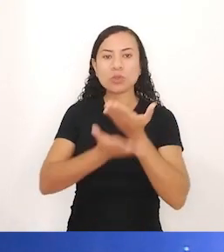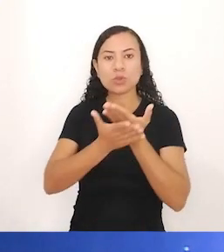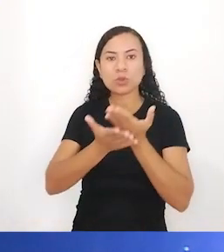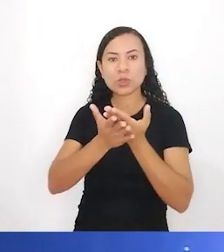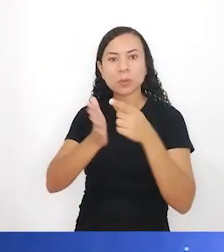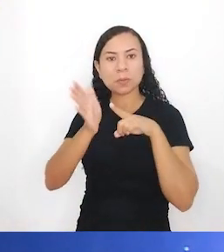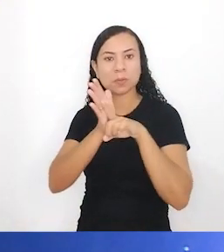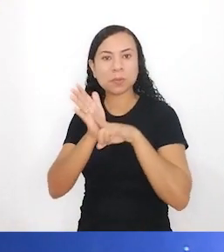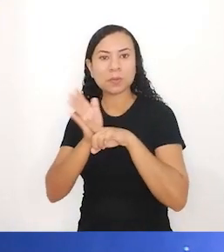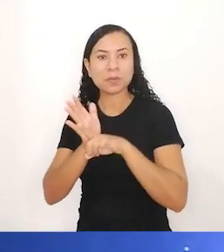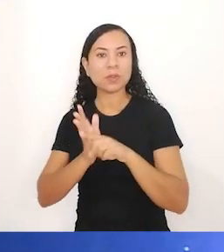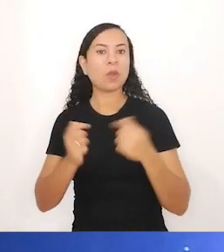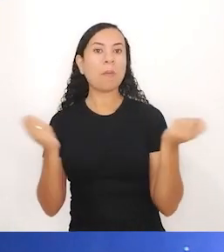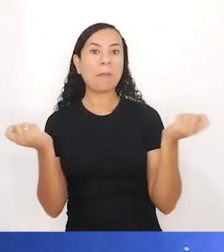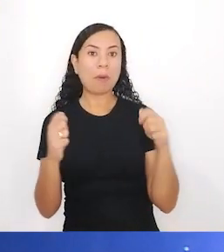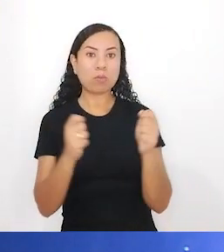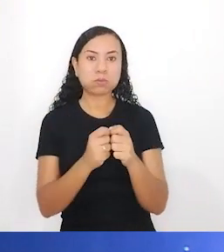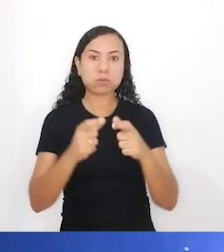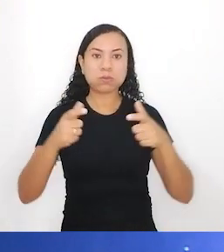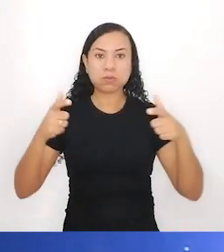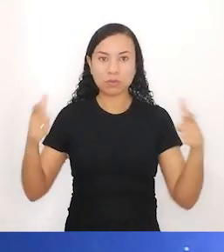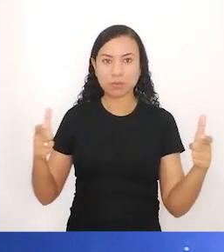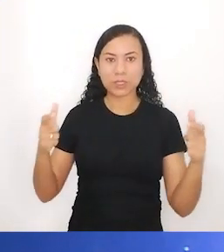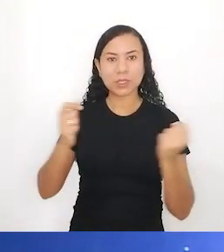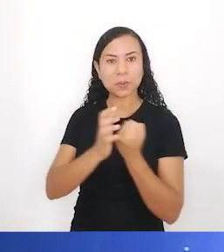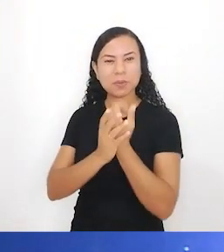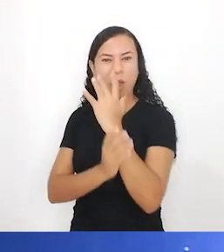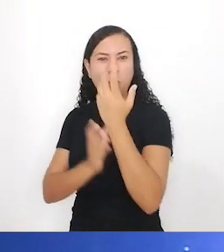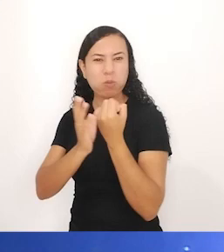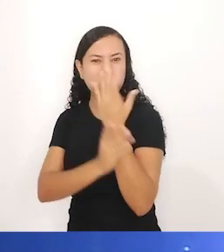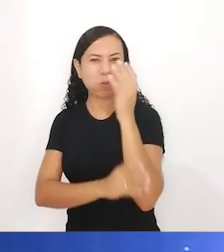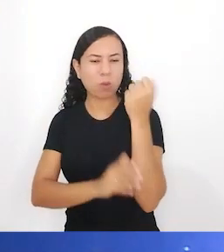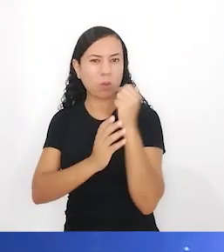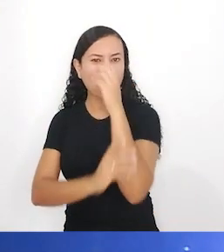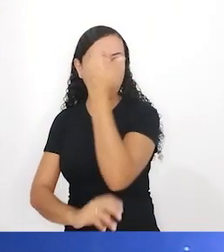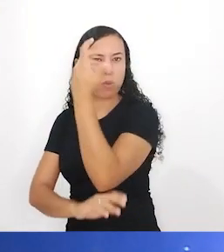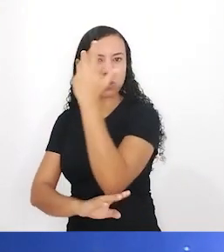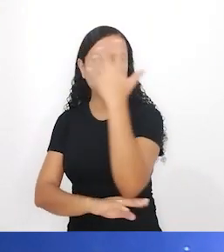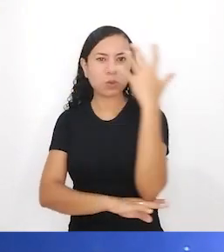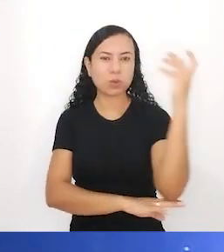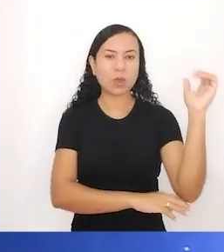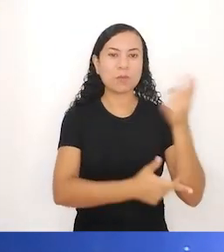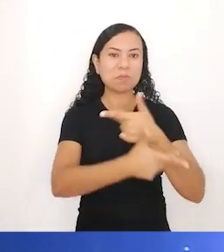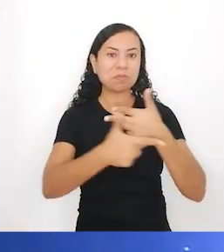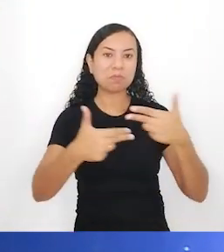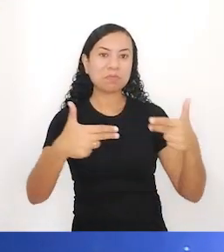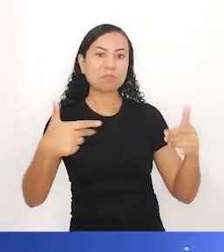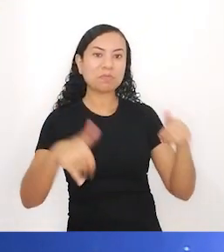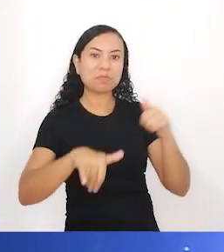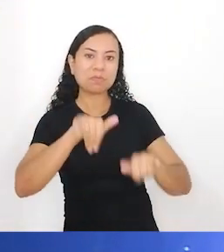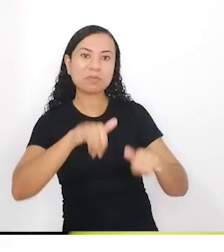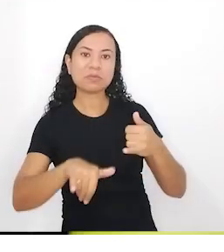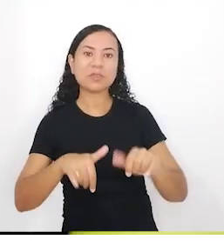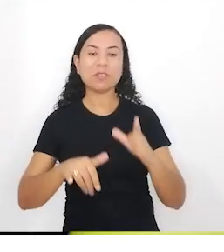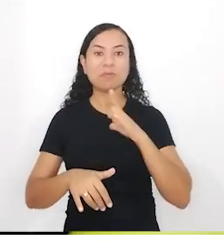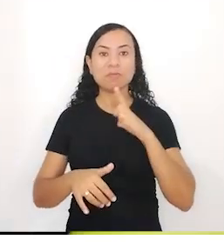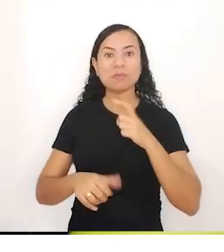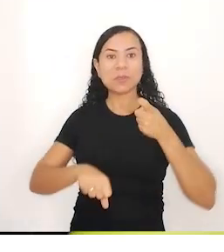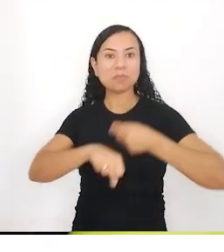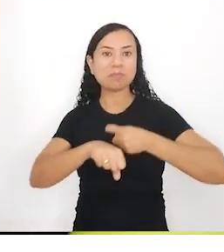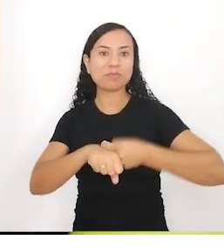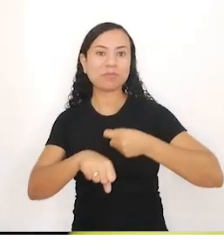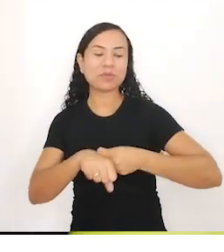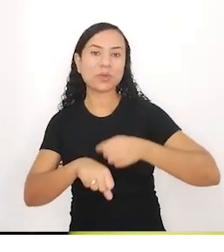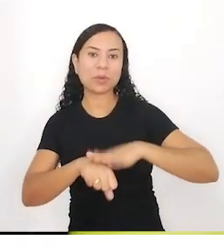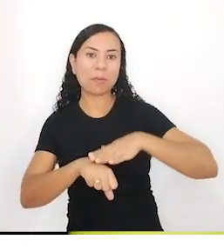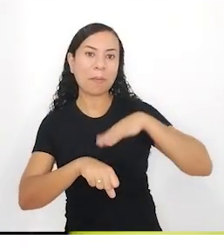você pode também aumentar, além da produtividade, a variedade desses alimentos. Esses alimentos serão mais resistentes? Demoram